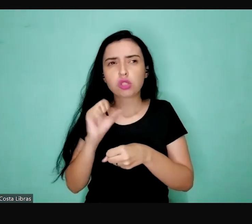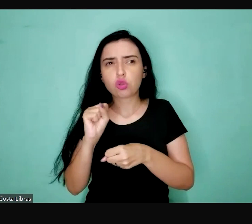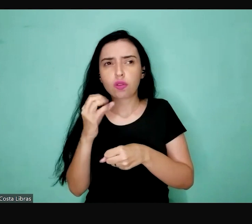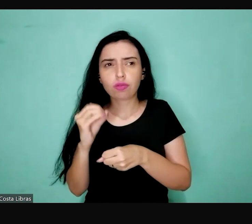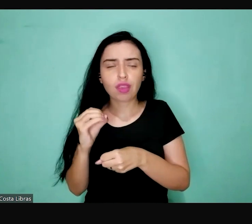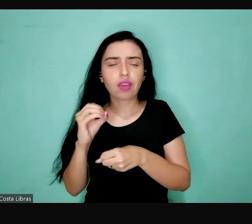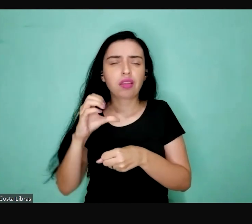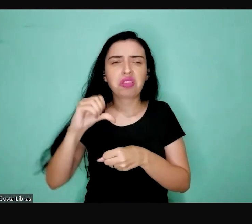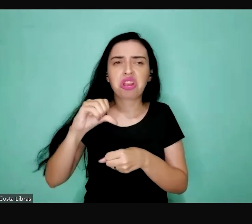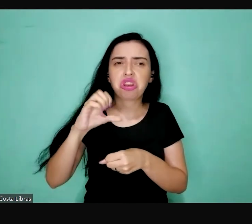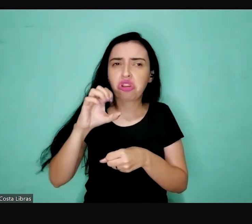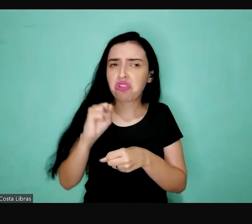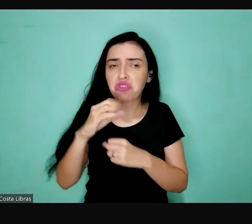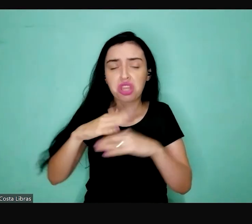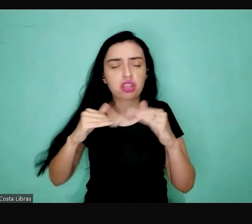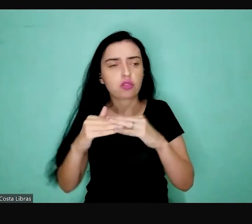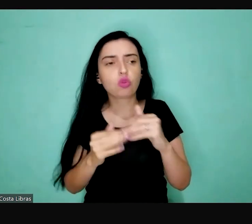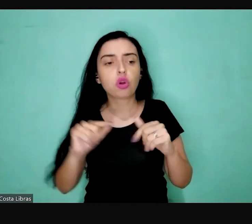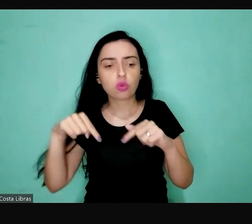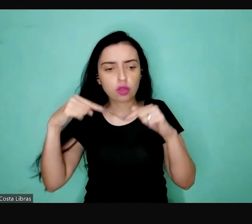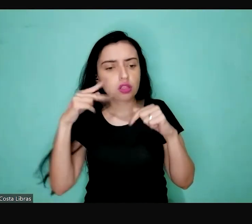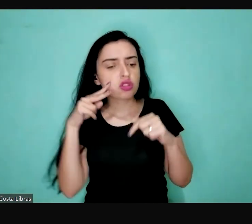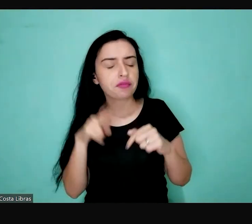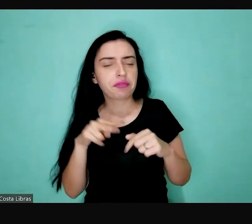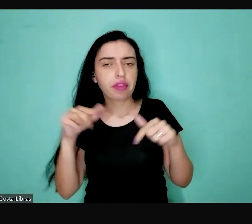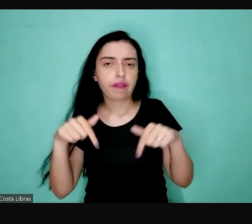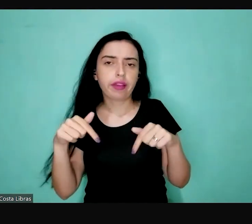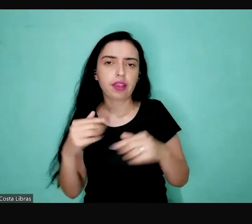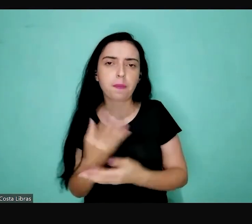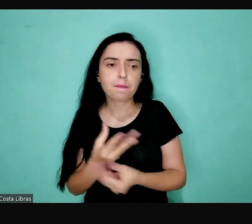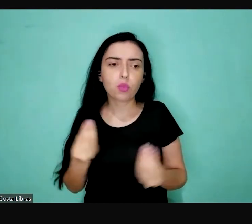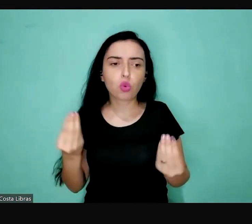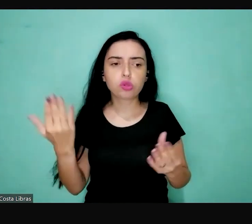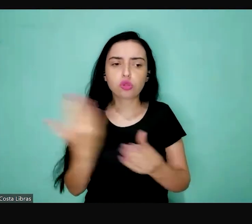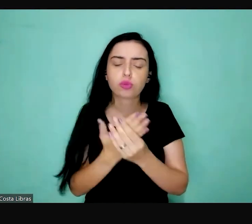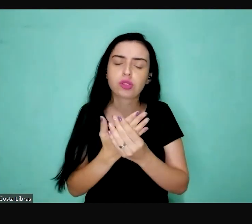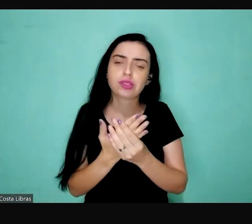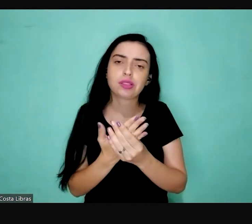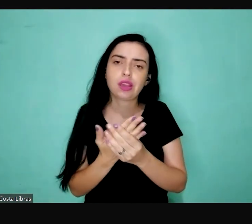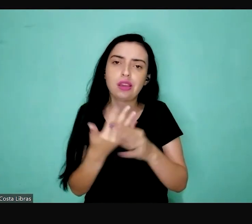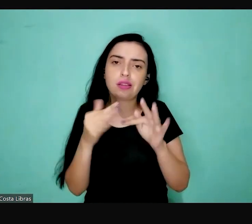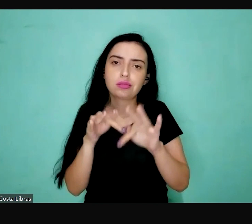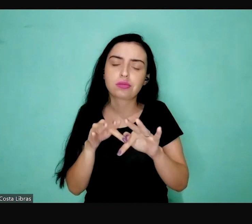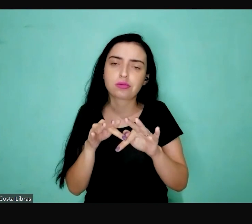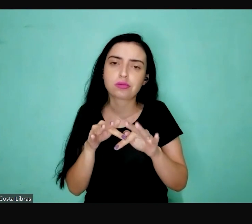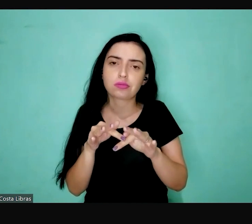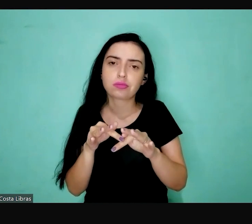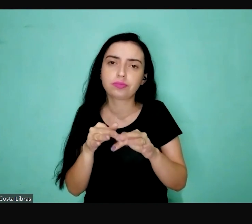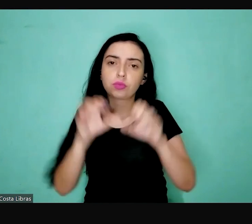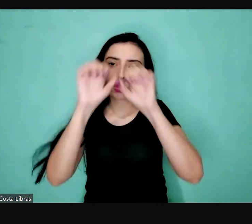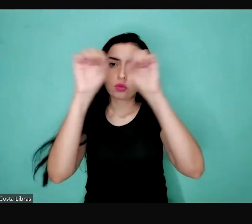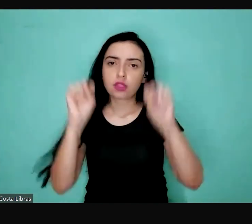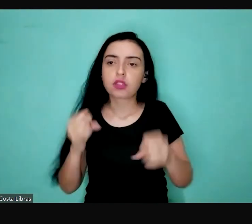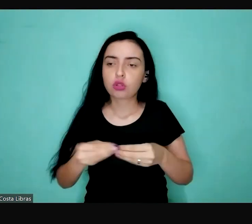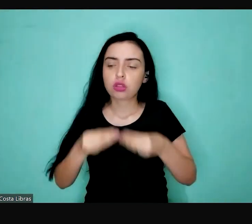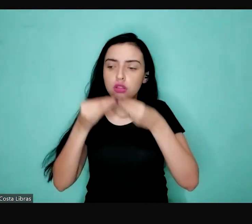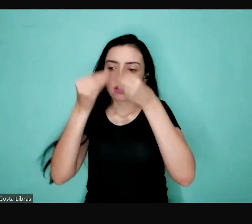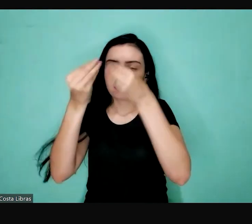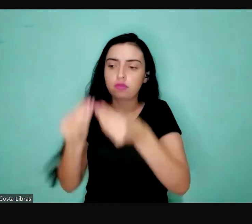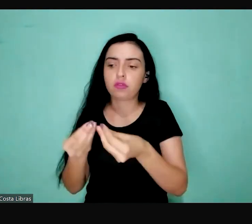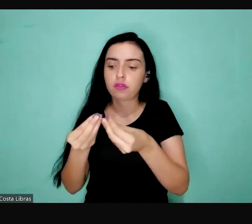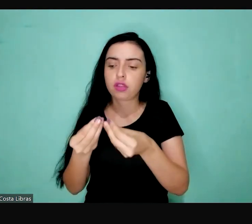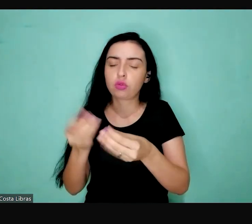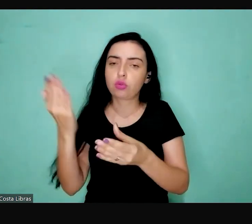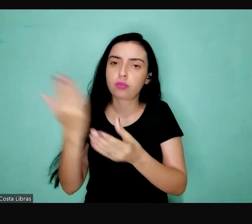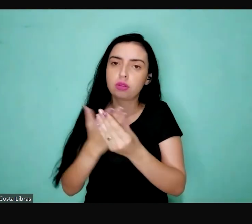etc. Nós aqui temos visto, em muitos casos, o Superior Tribunal de Justiça devolvendo o processo